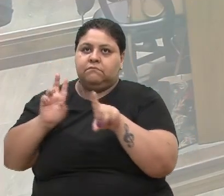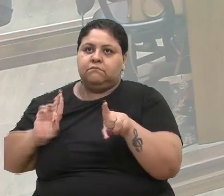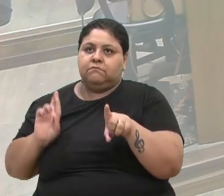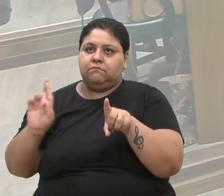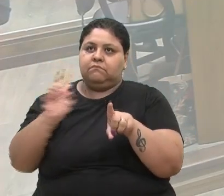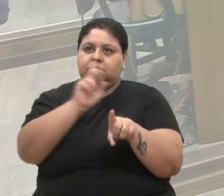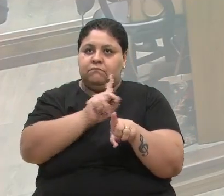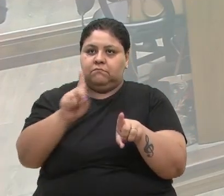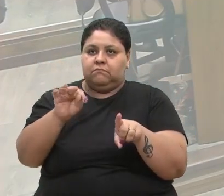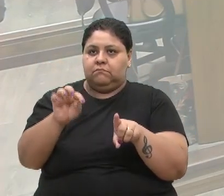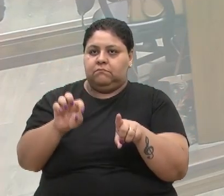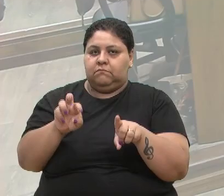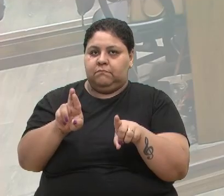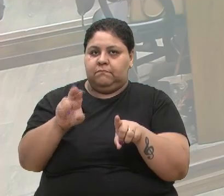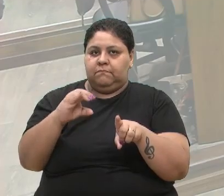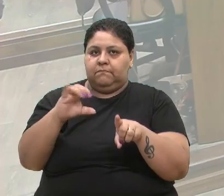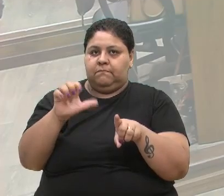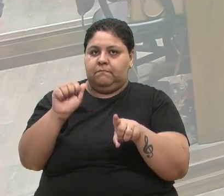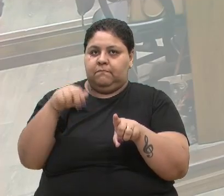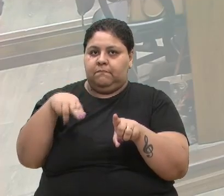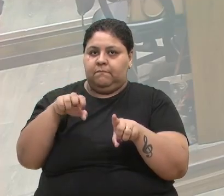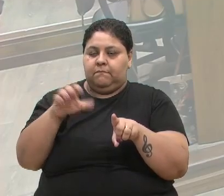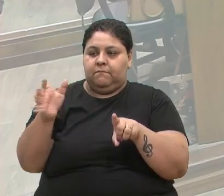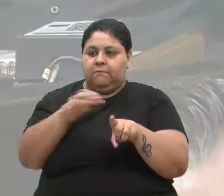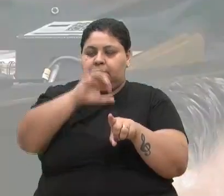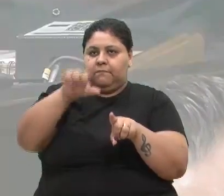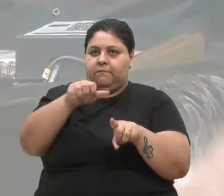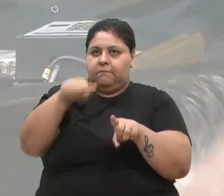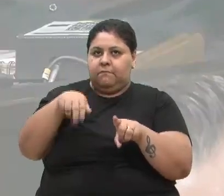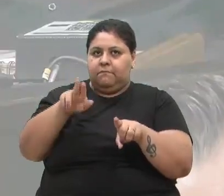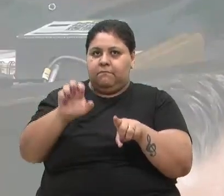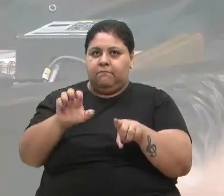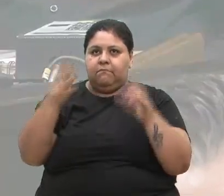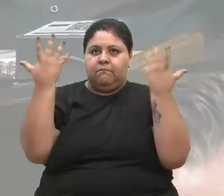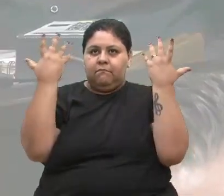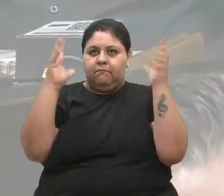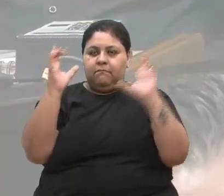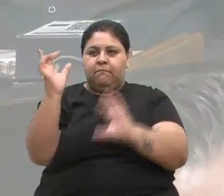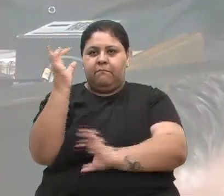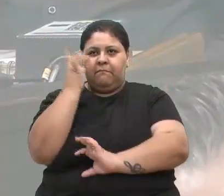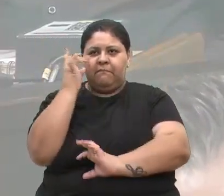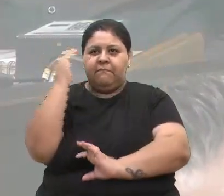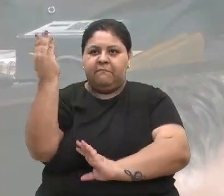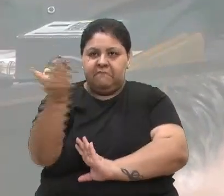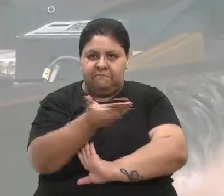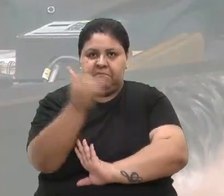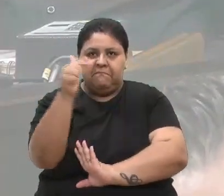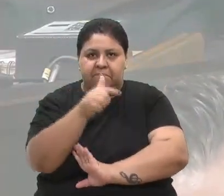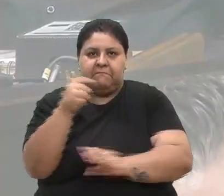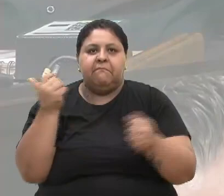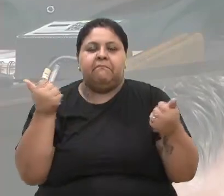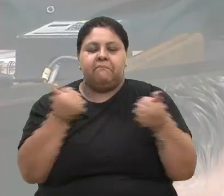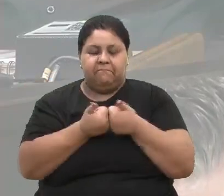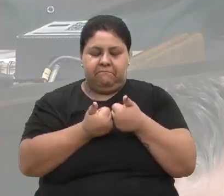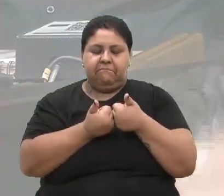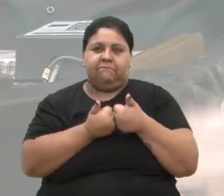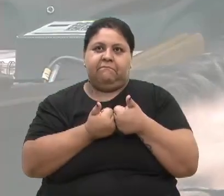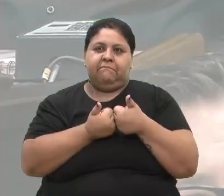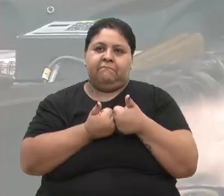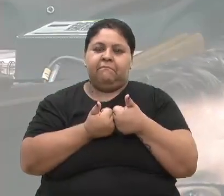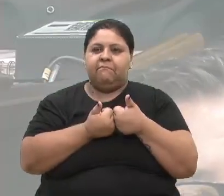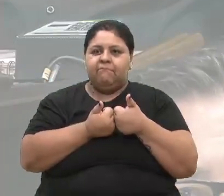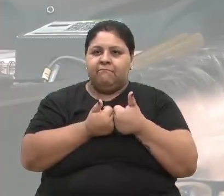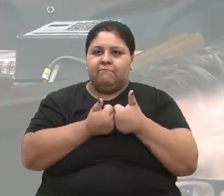prof. Terciane Jaqueline, parabenizar a presença de vocês aqui, juntamente